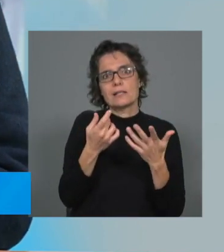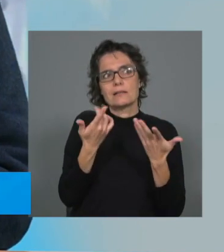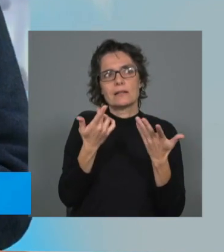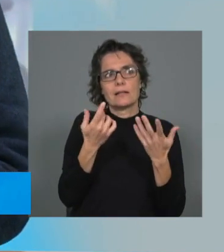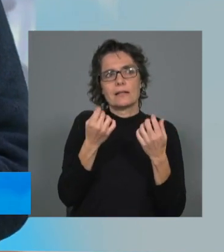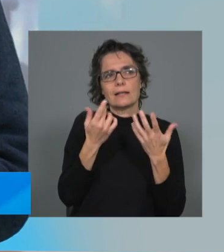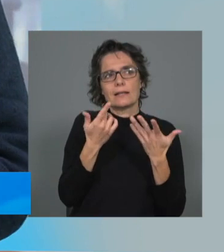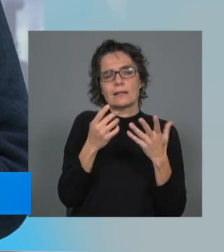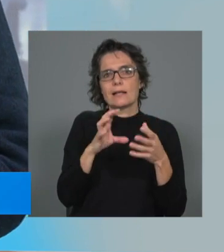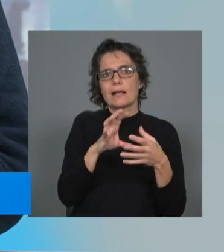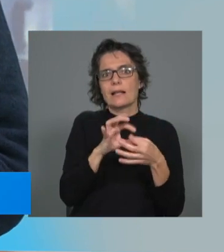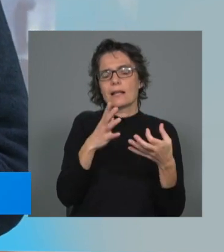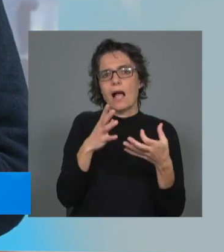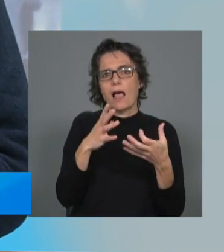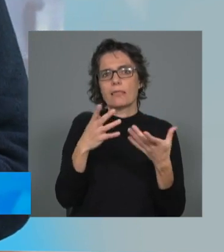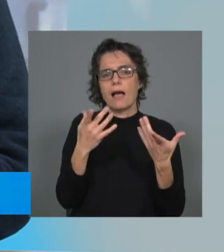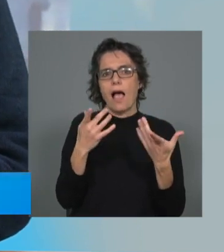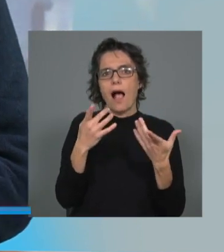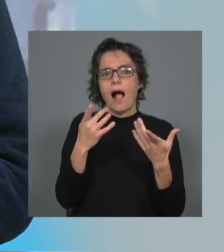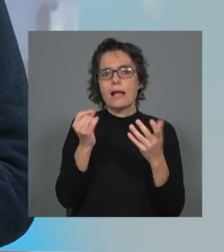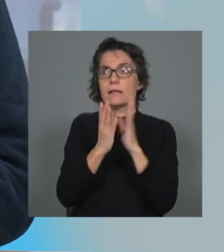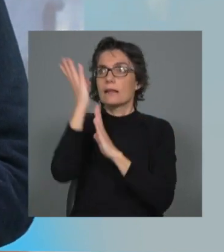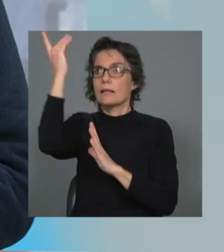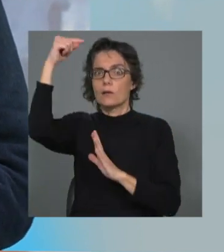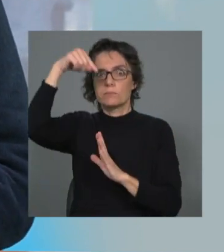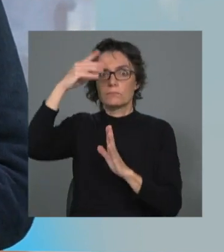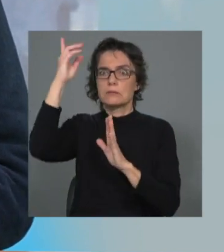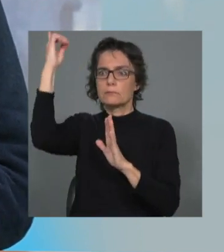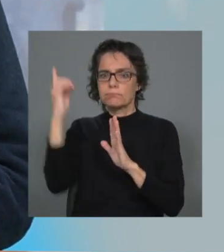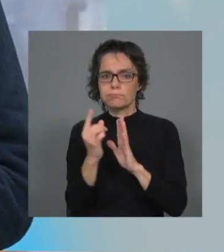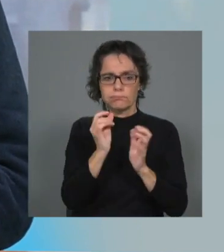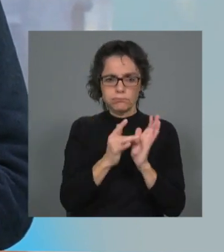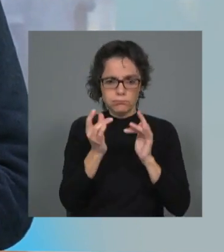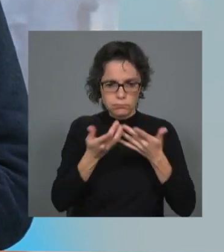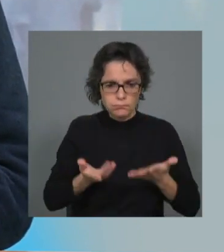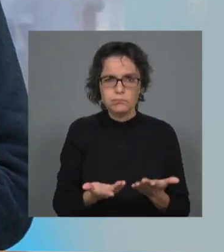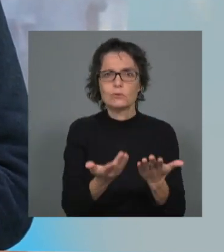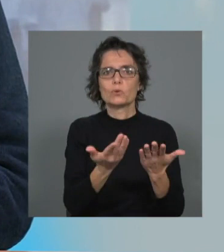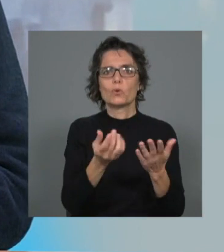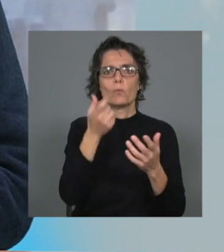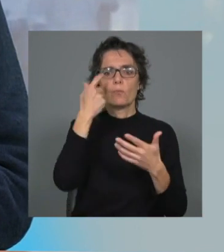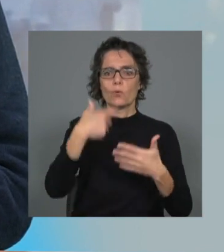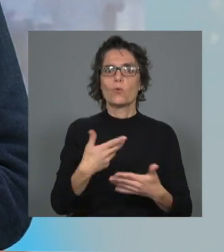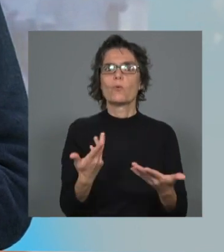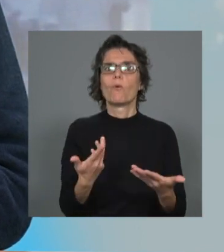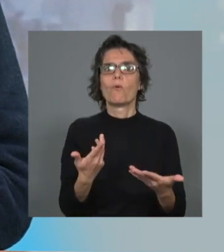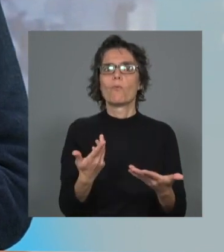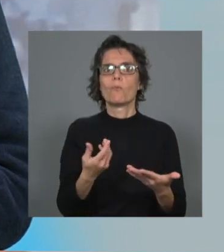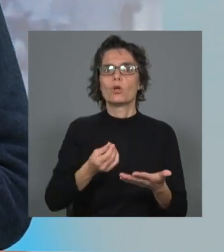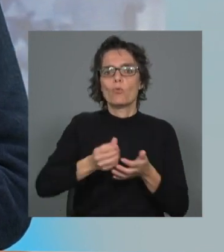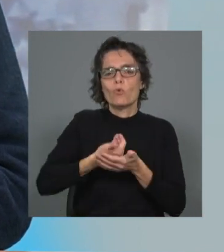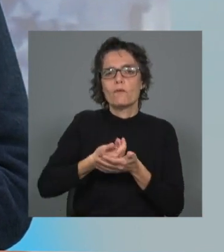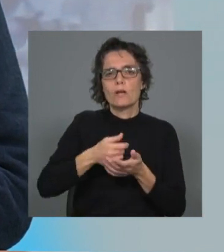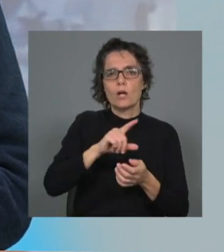que apresenta o contexto específico do nascimento de Jesus, que nos é contado nos evangelistas